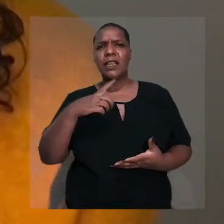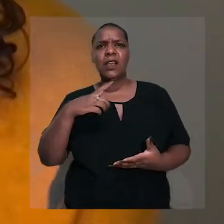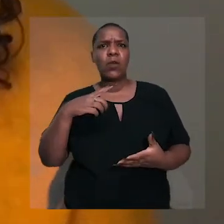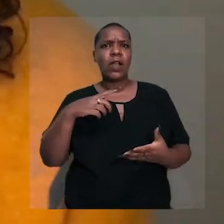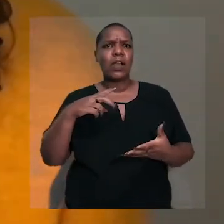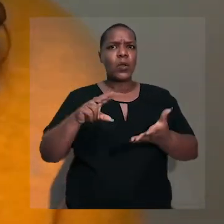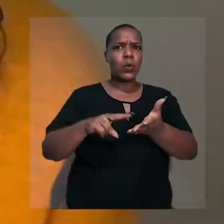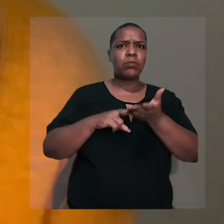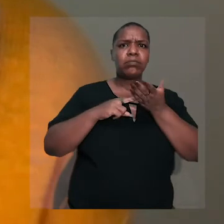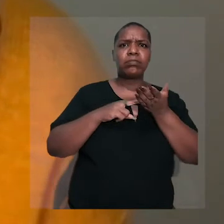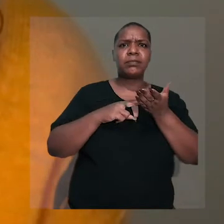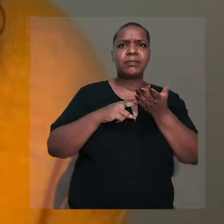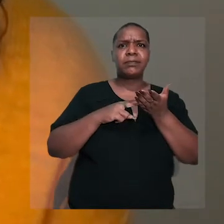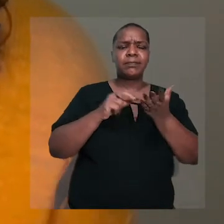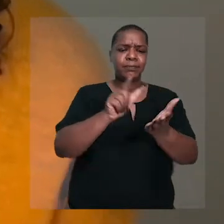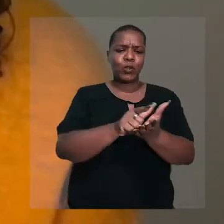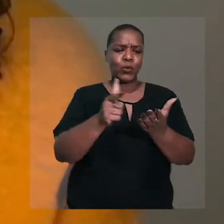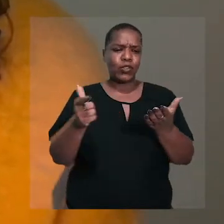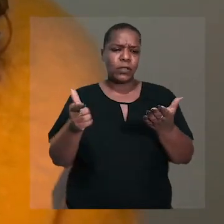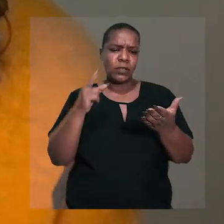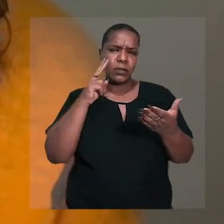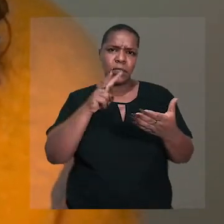ver uma notícia, receber uma mensagem.